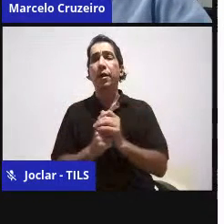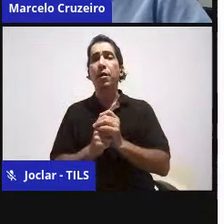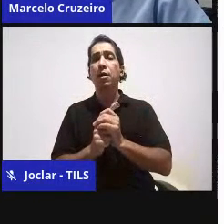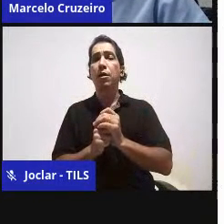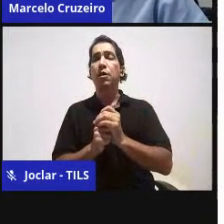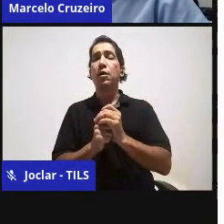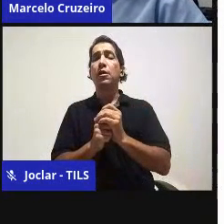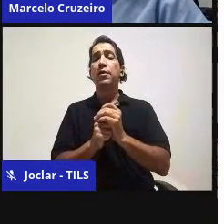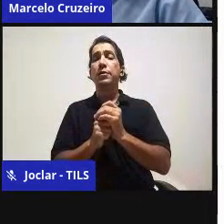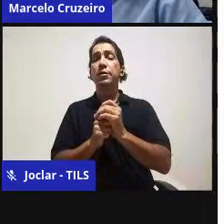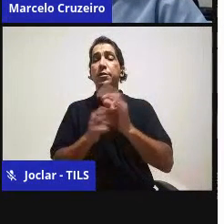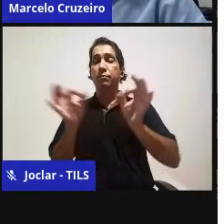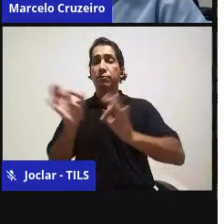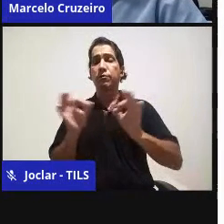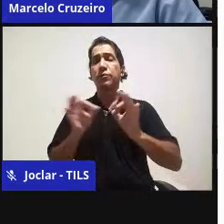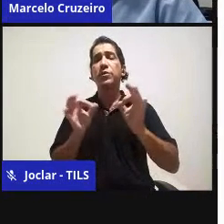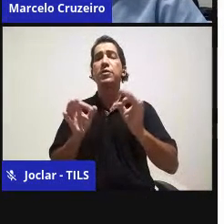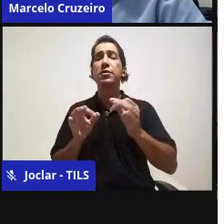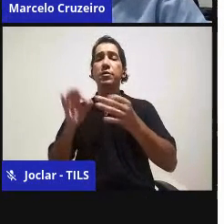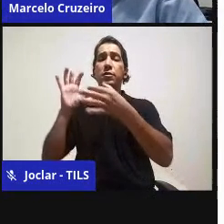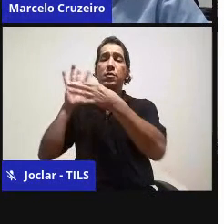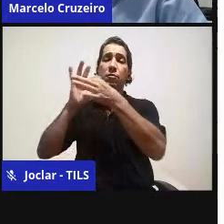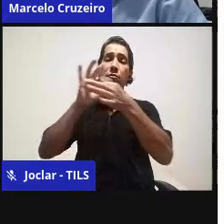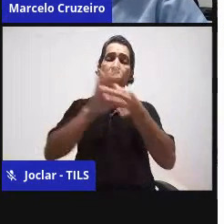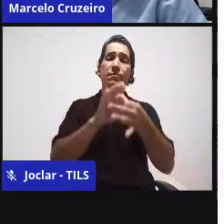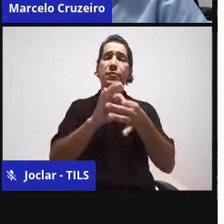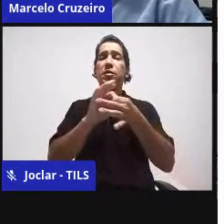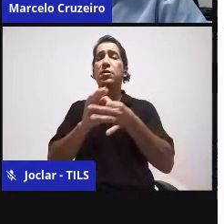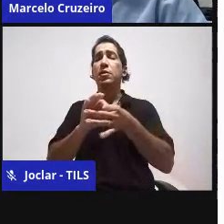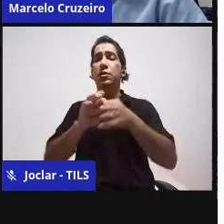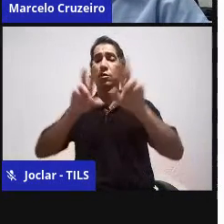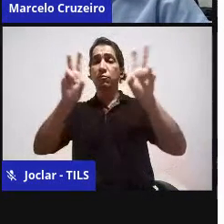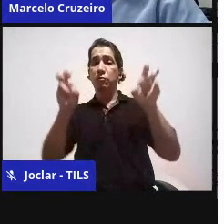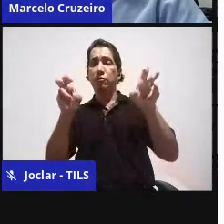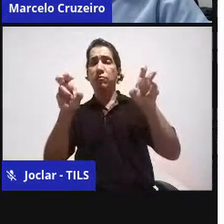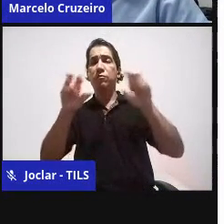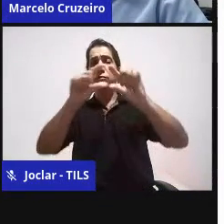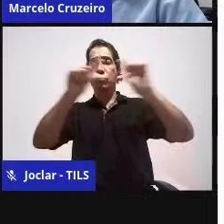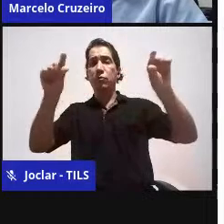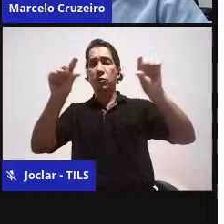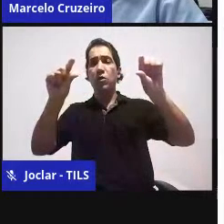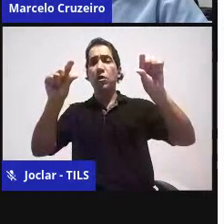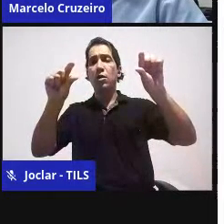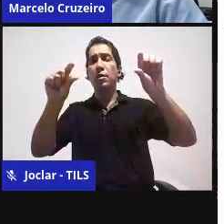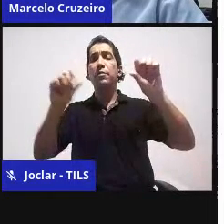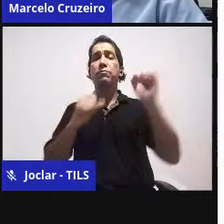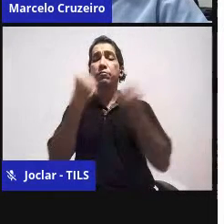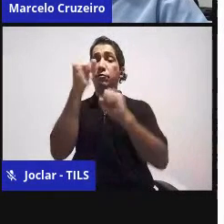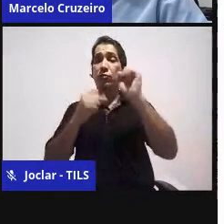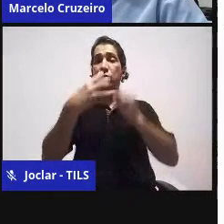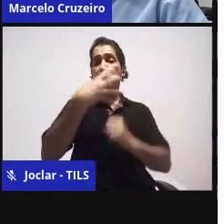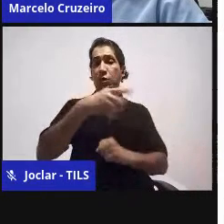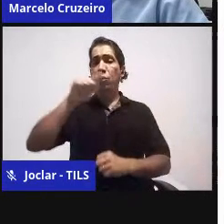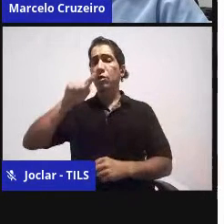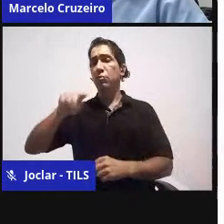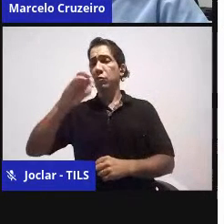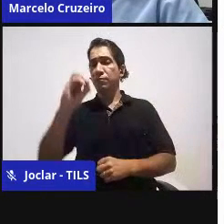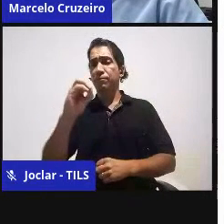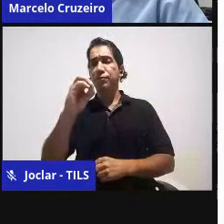O termo indústria 4.0, ele nasceu lá em 2011, tá? De um projeto do governo alemão